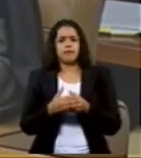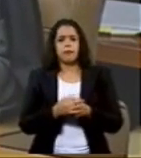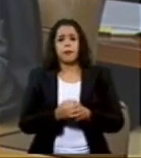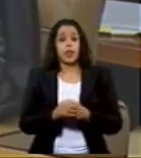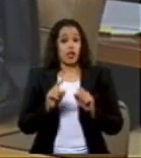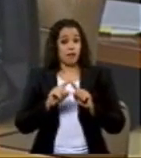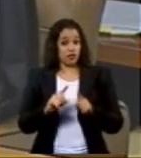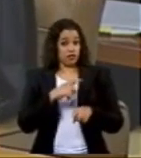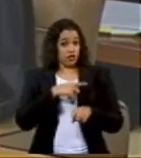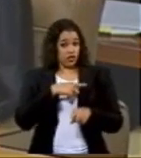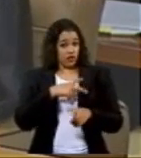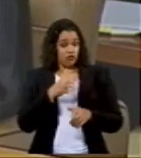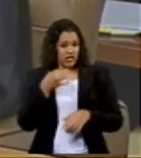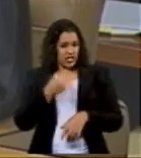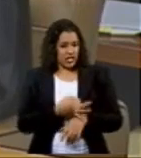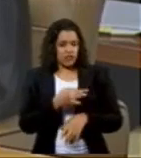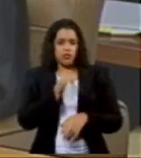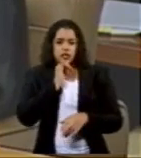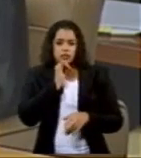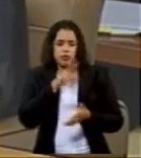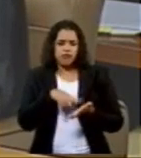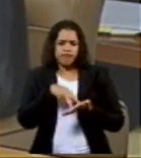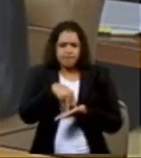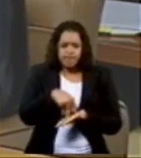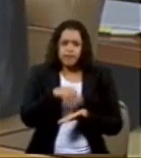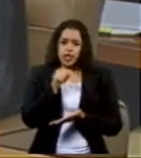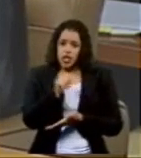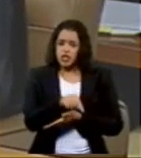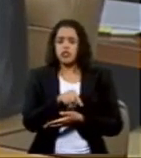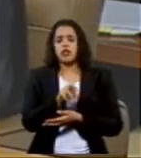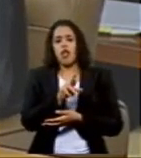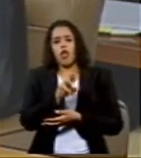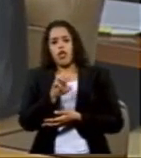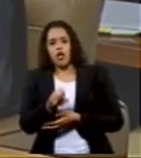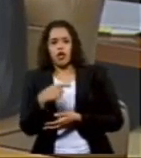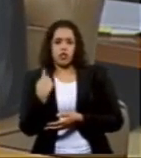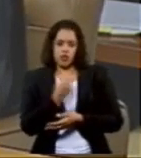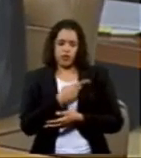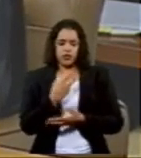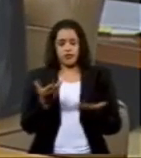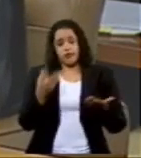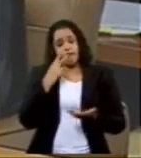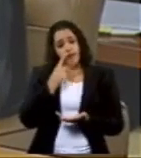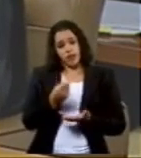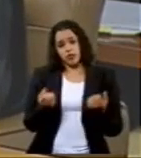a rigor, determinou-se a subida desse extraordinário que estamos a apreciar,